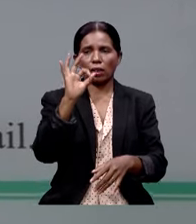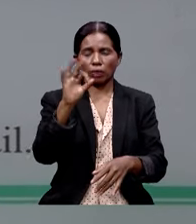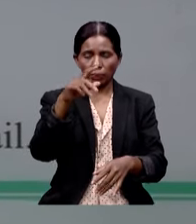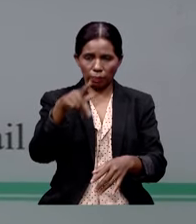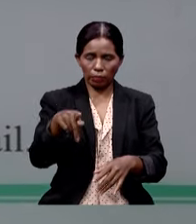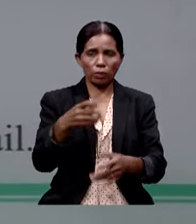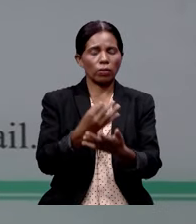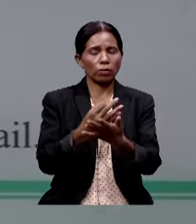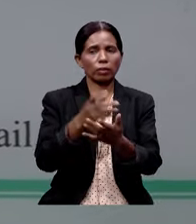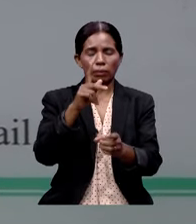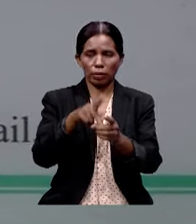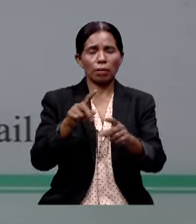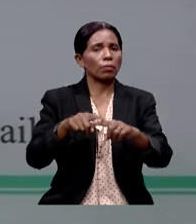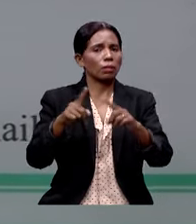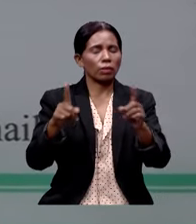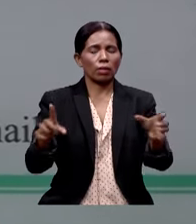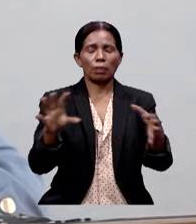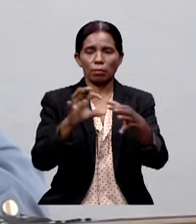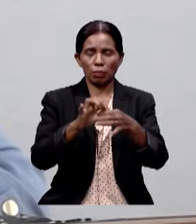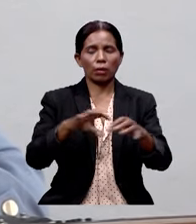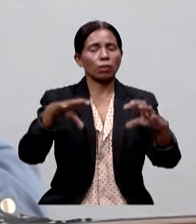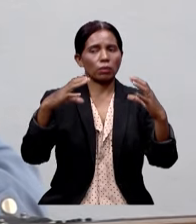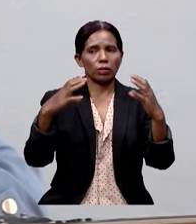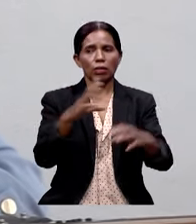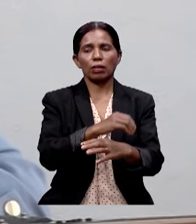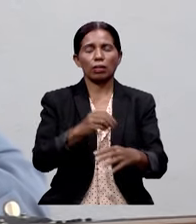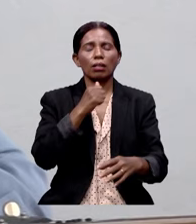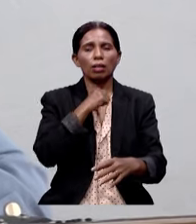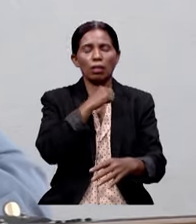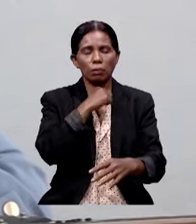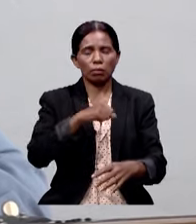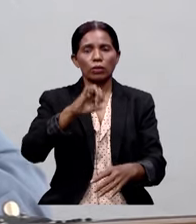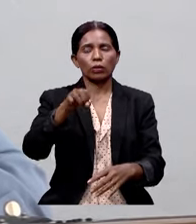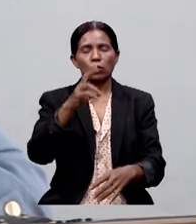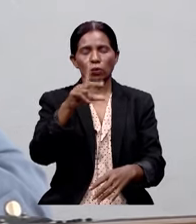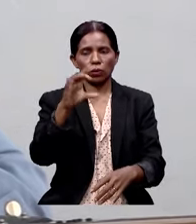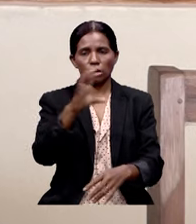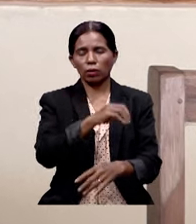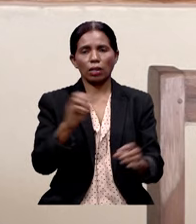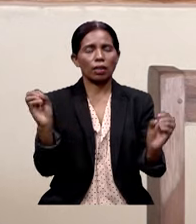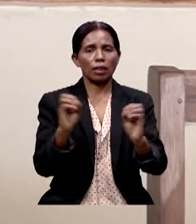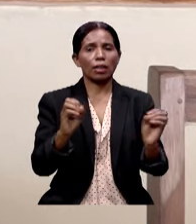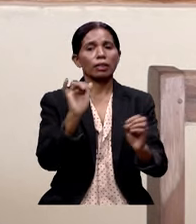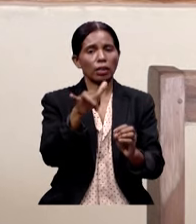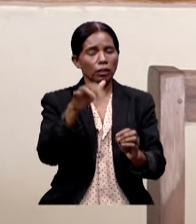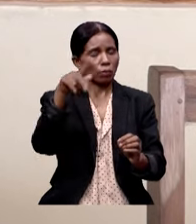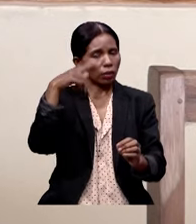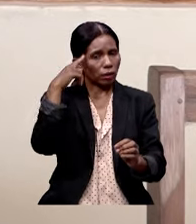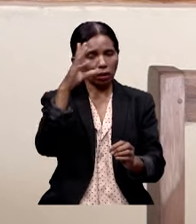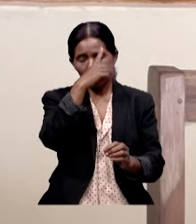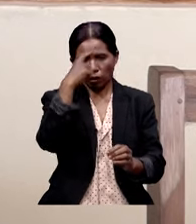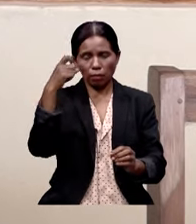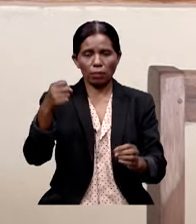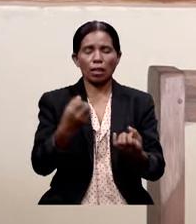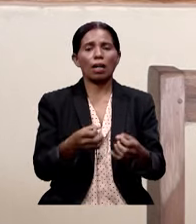fundo petrolífero. Mai be ex membro conselho consultivo Padre Zulu Crispin la concorda política refere tamba hala com